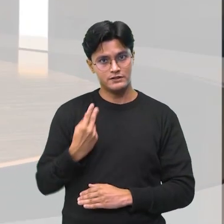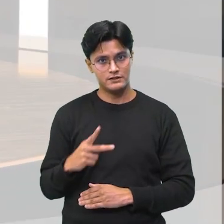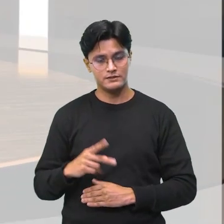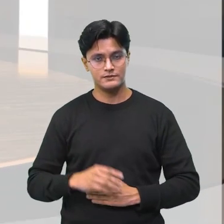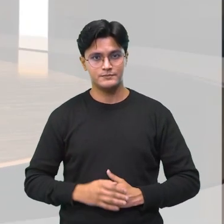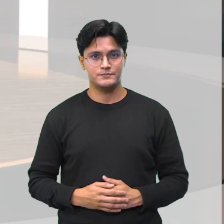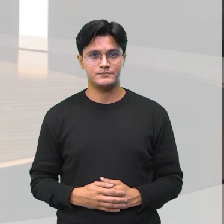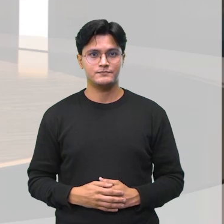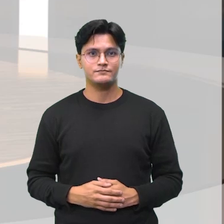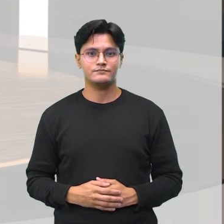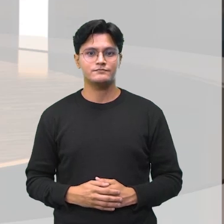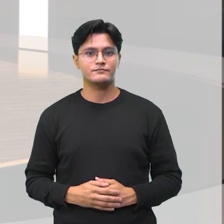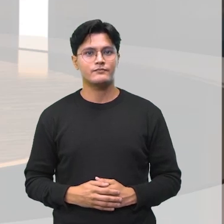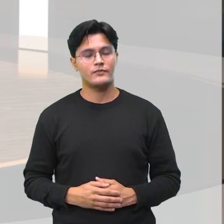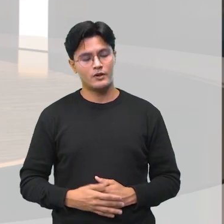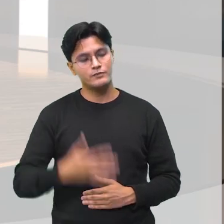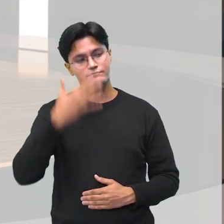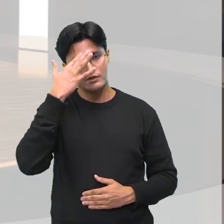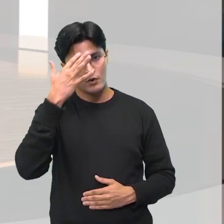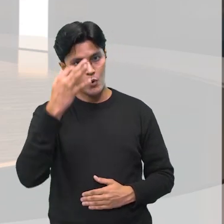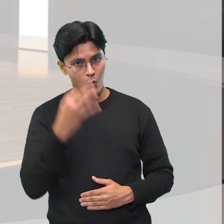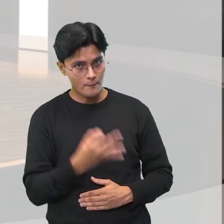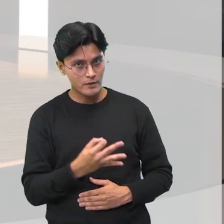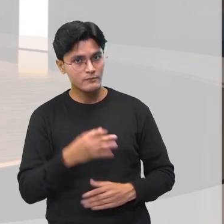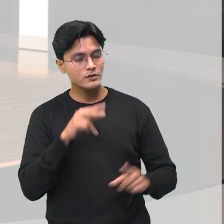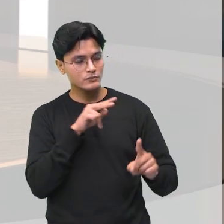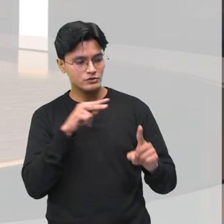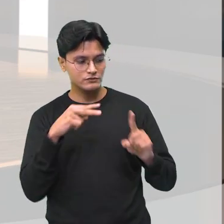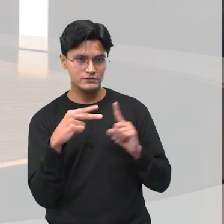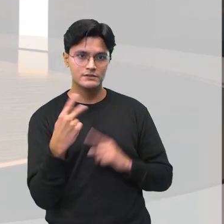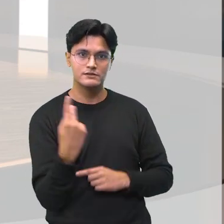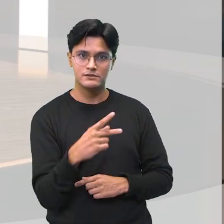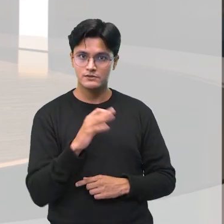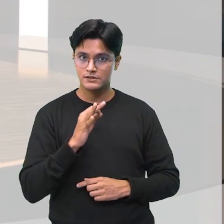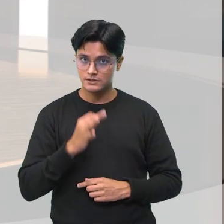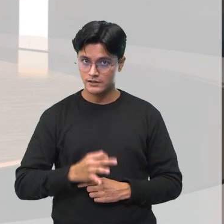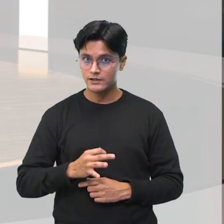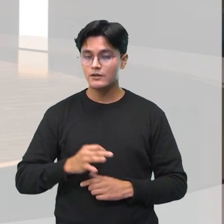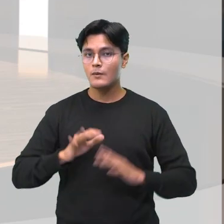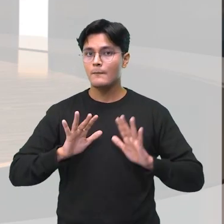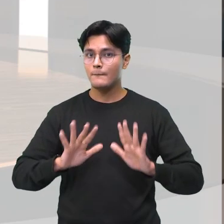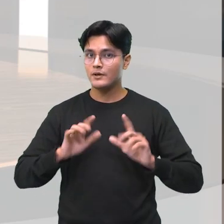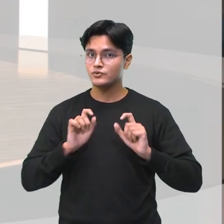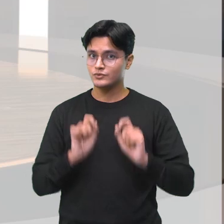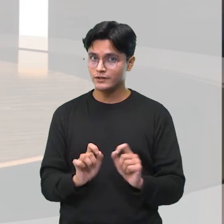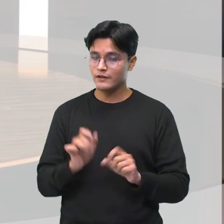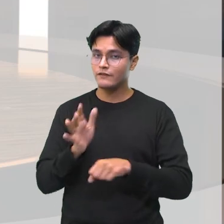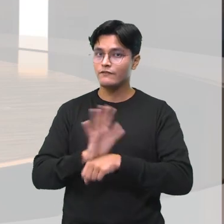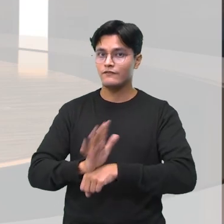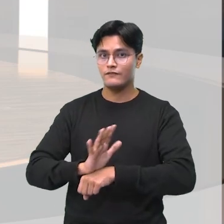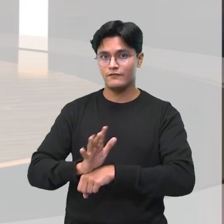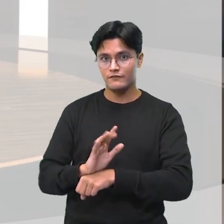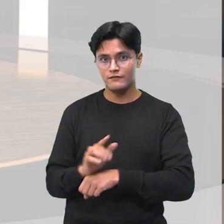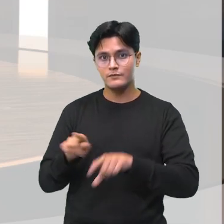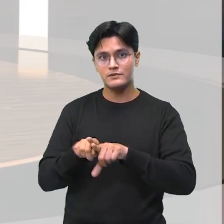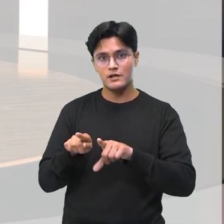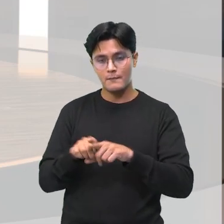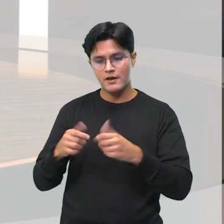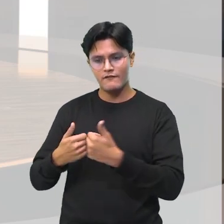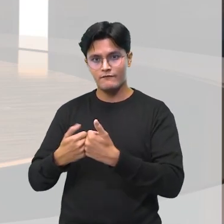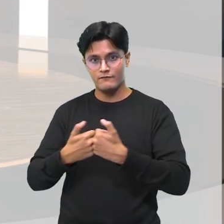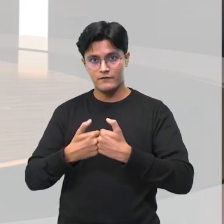Olha, eu compreendo o seu ponto de vista, certo? Mas os filmes e videogames violentos